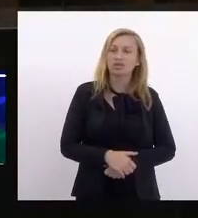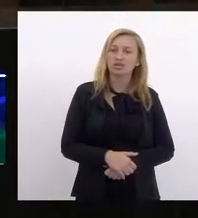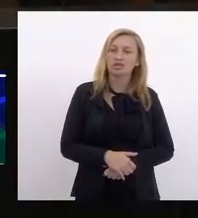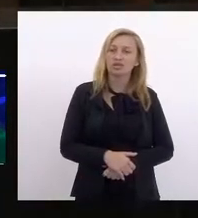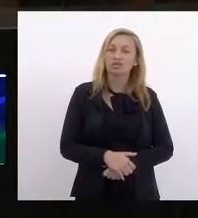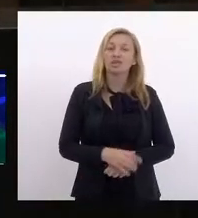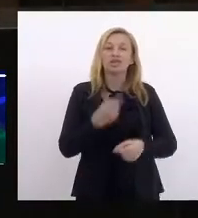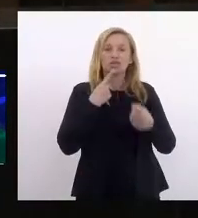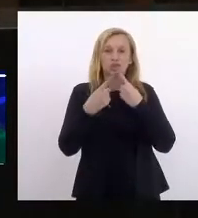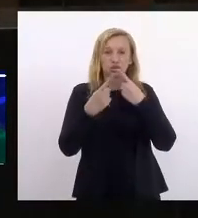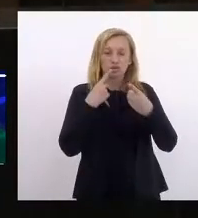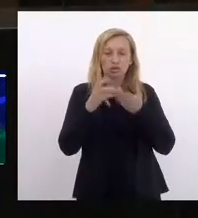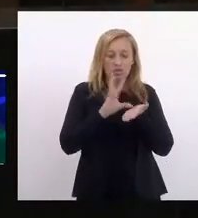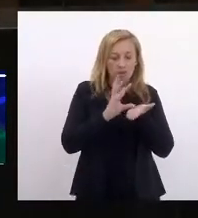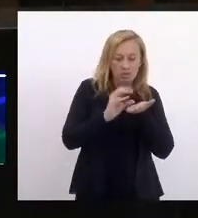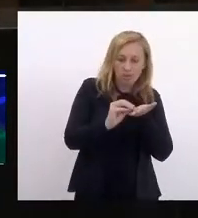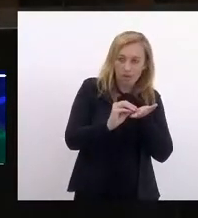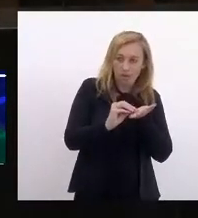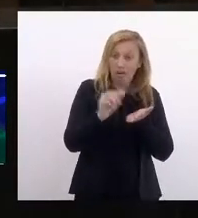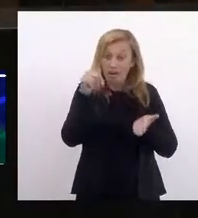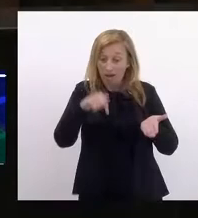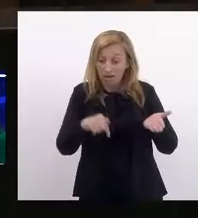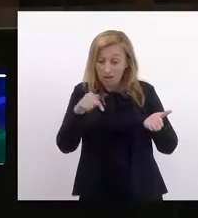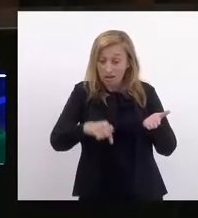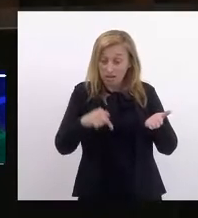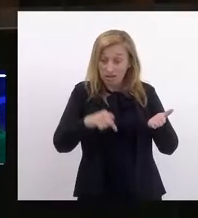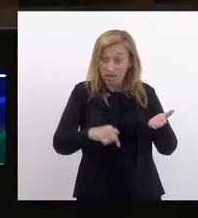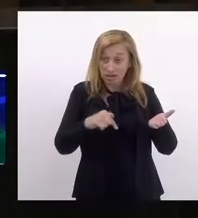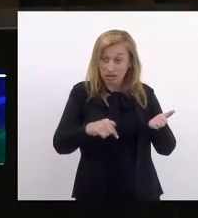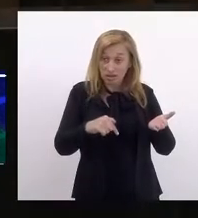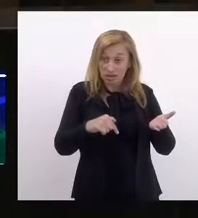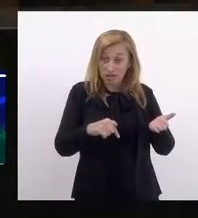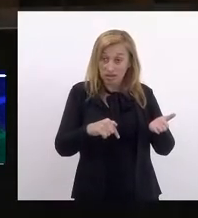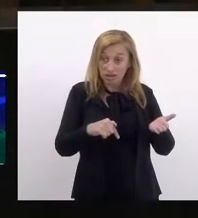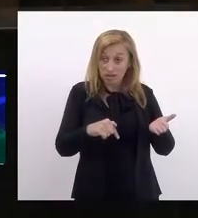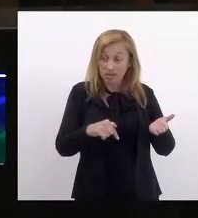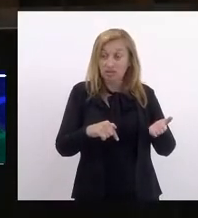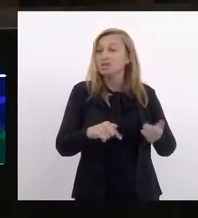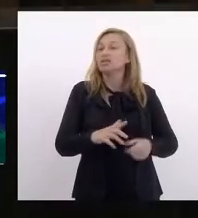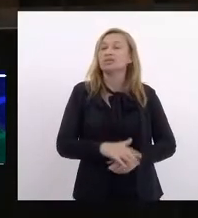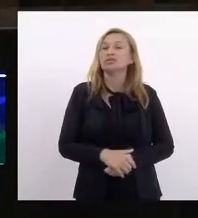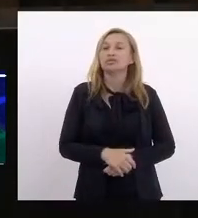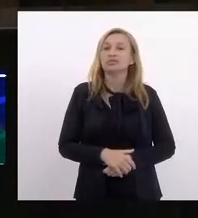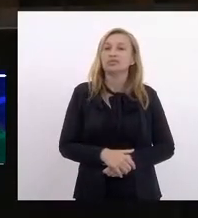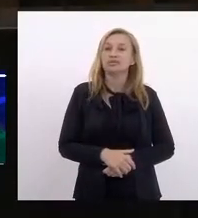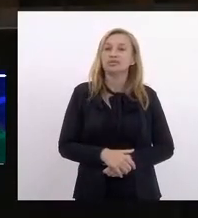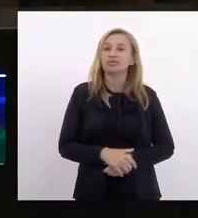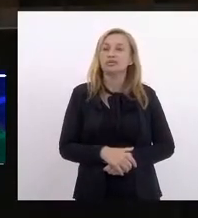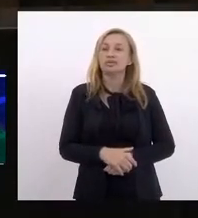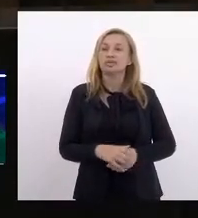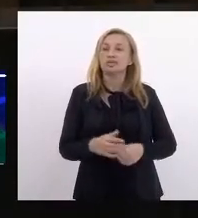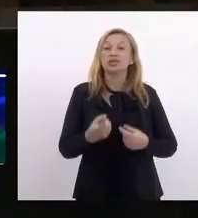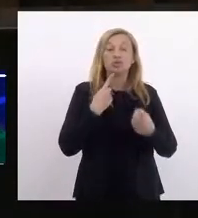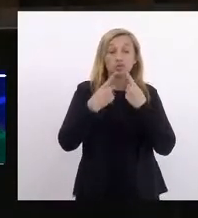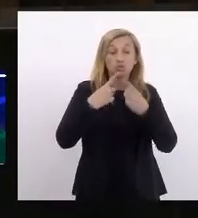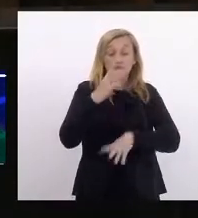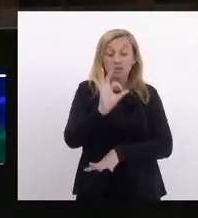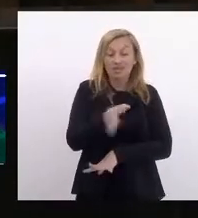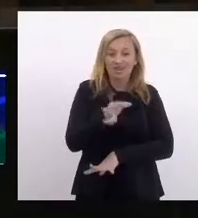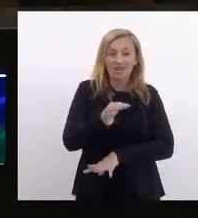esse debate em pauta aqui, no regime de urgência, sem o debate